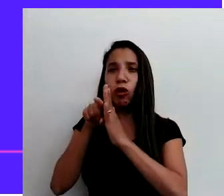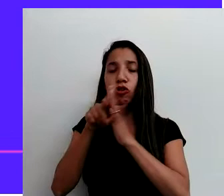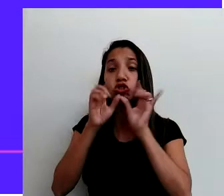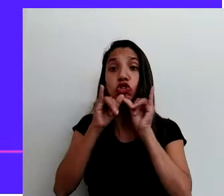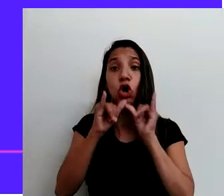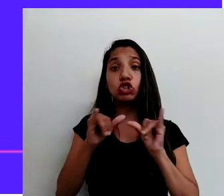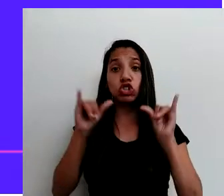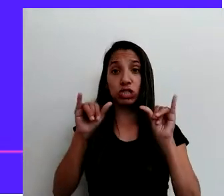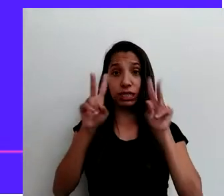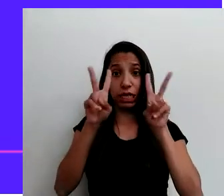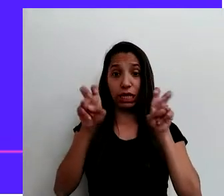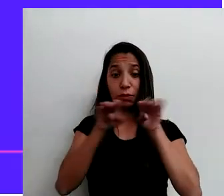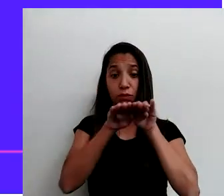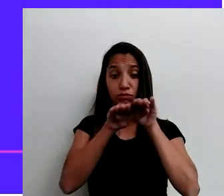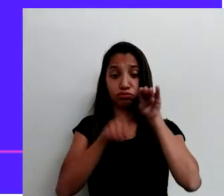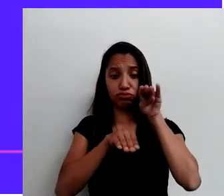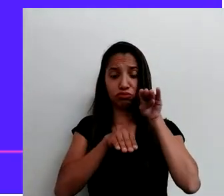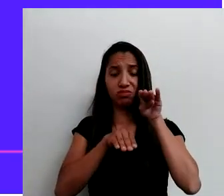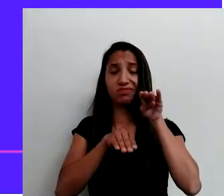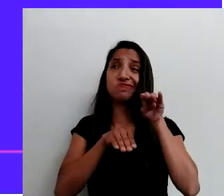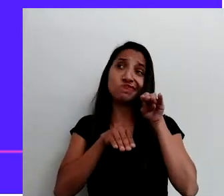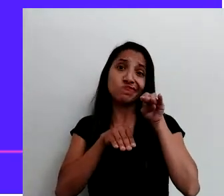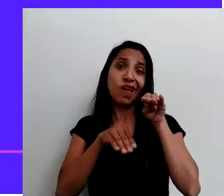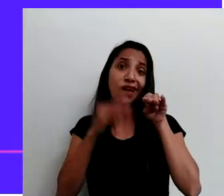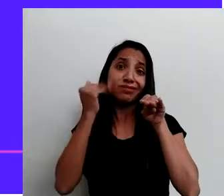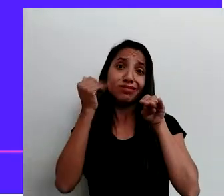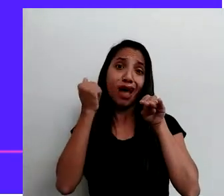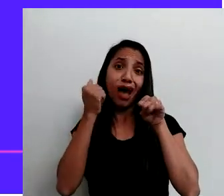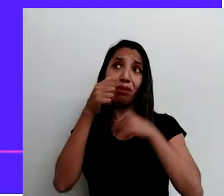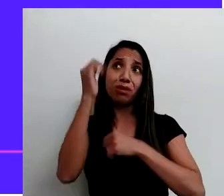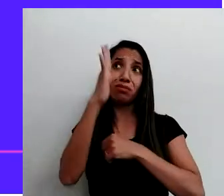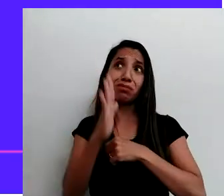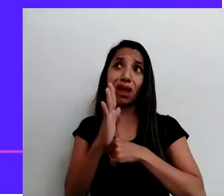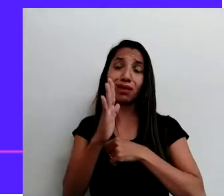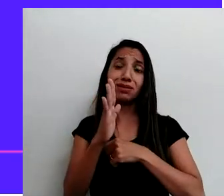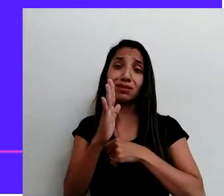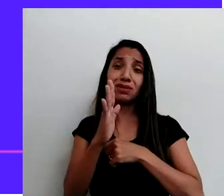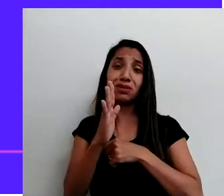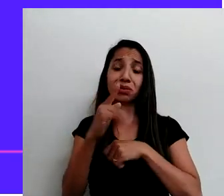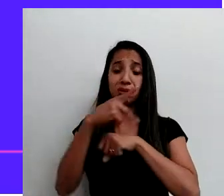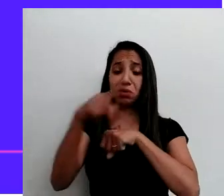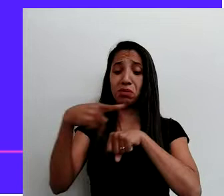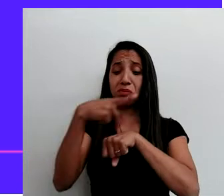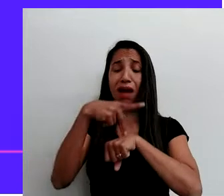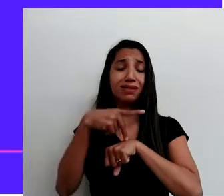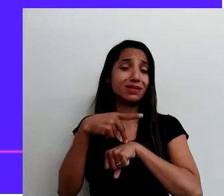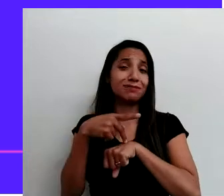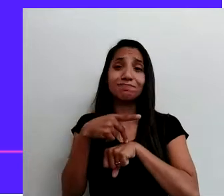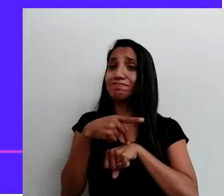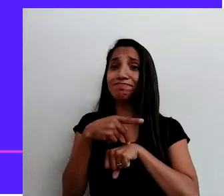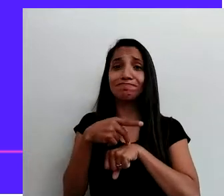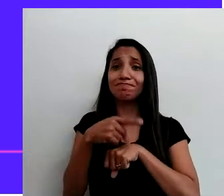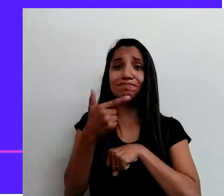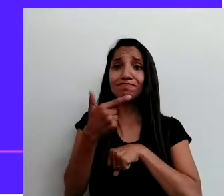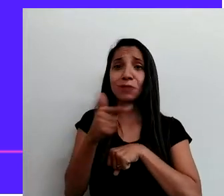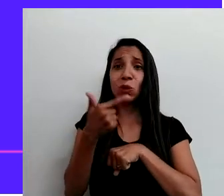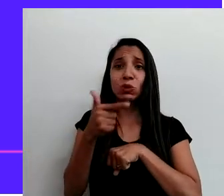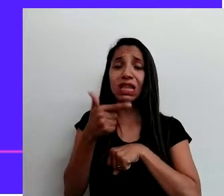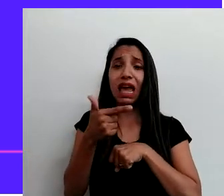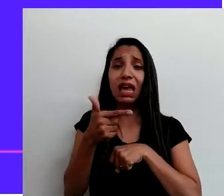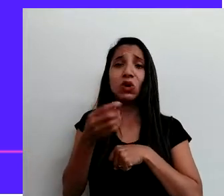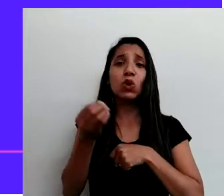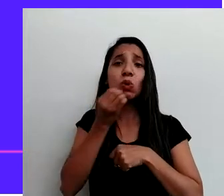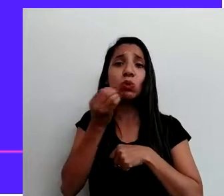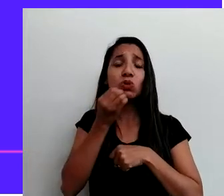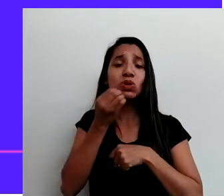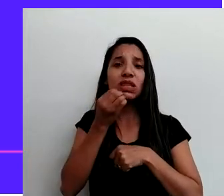vive num país, enfim, né, que não oferece condições dignas para tanta gente,